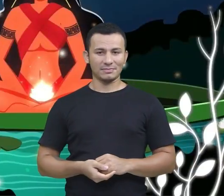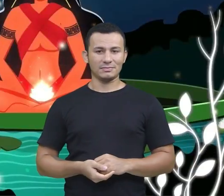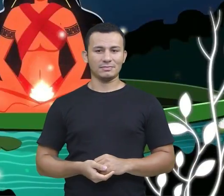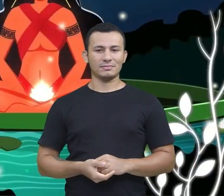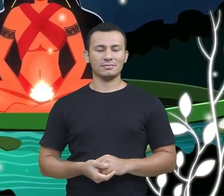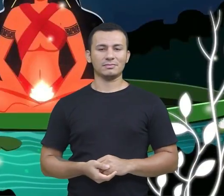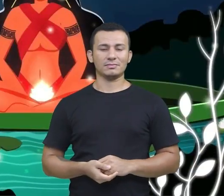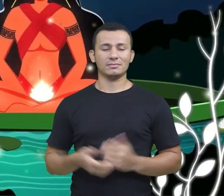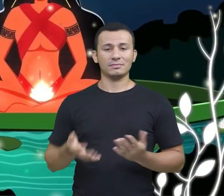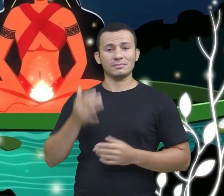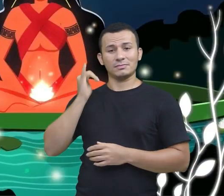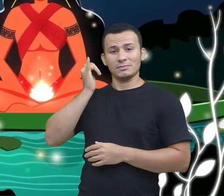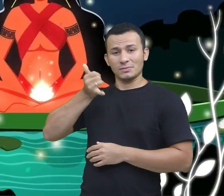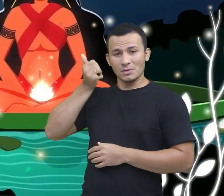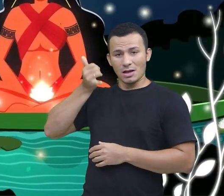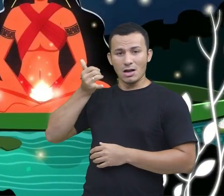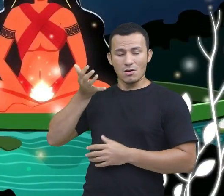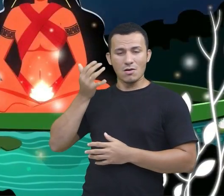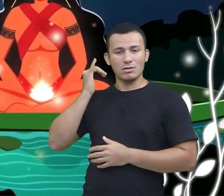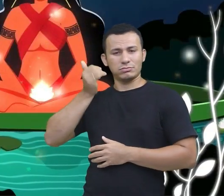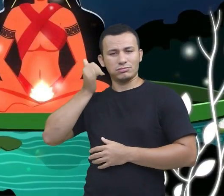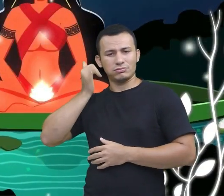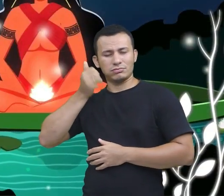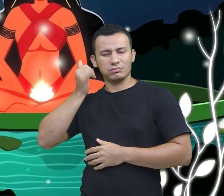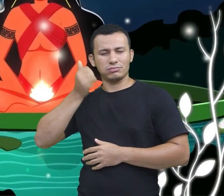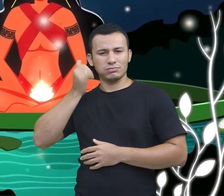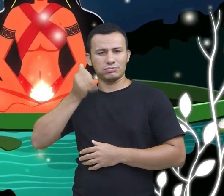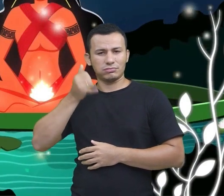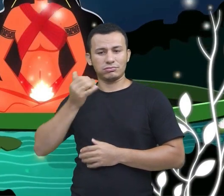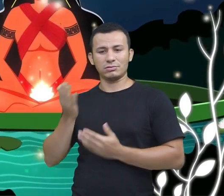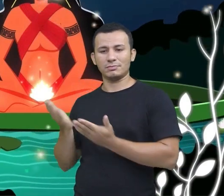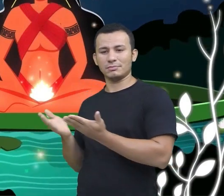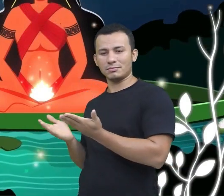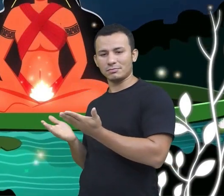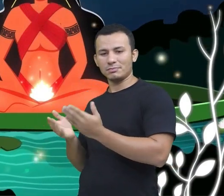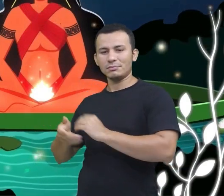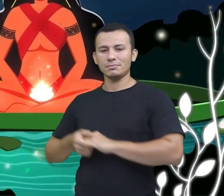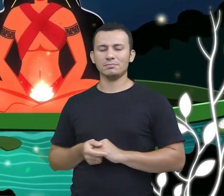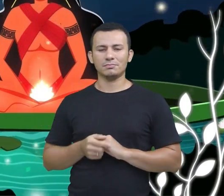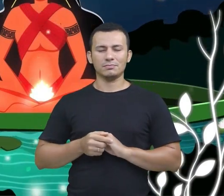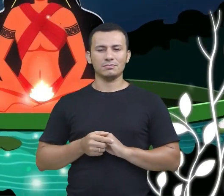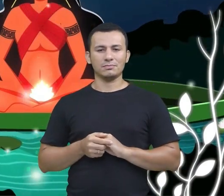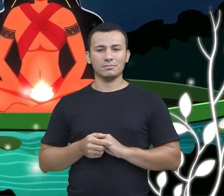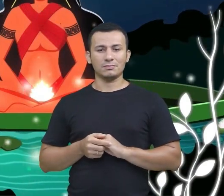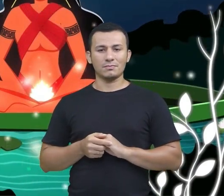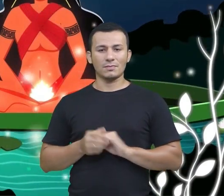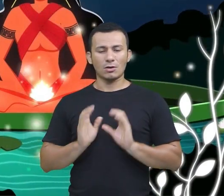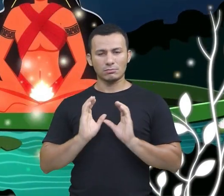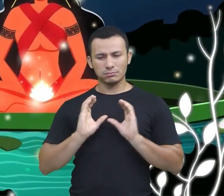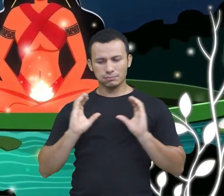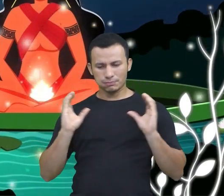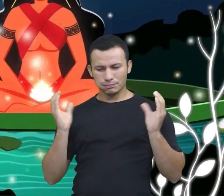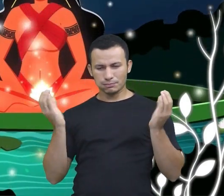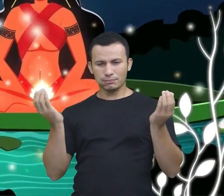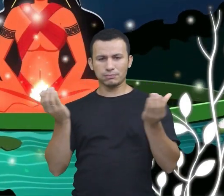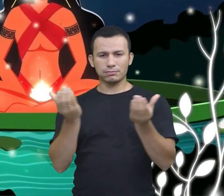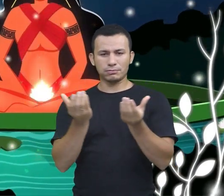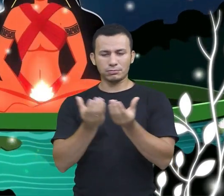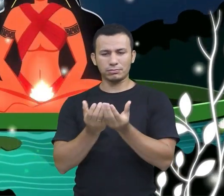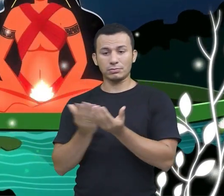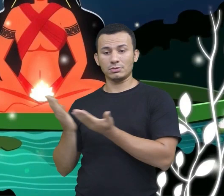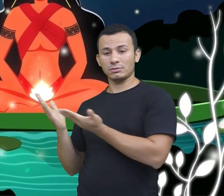Vou contar a história aqui agora dela, exatamente, da nossa Vitória Reja. Essa índia, que